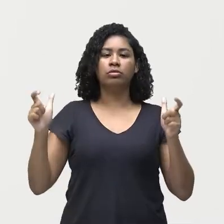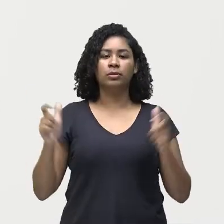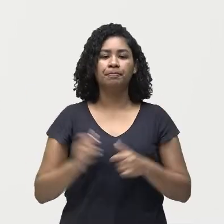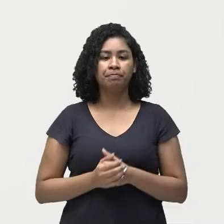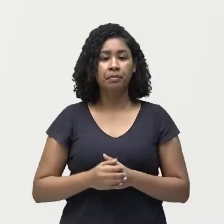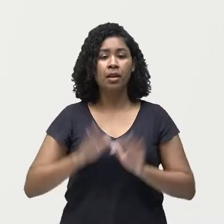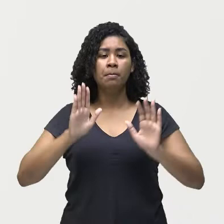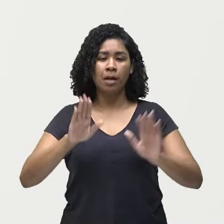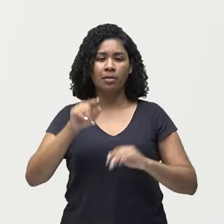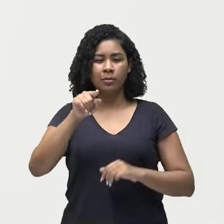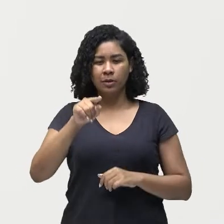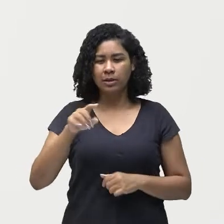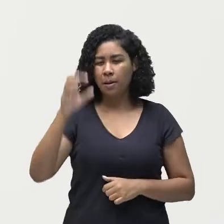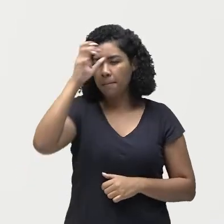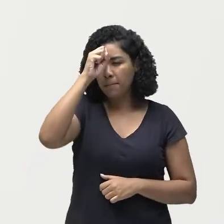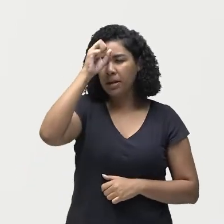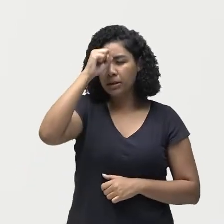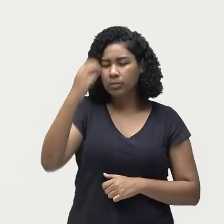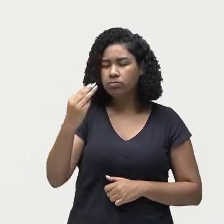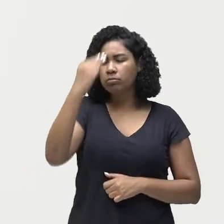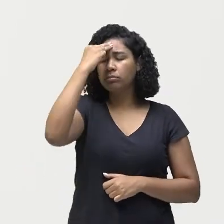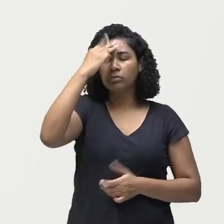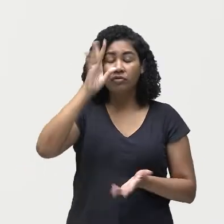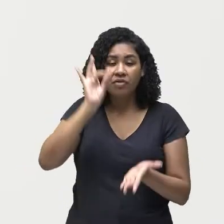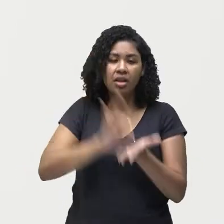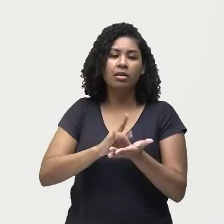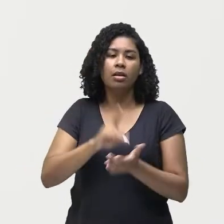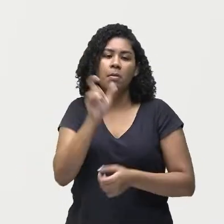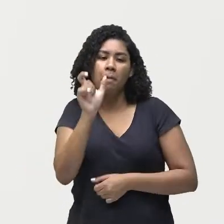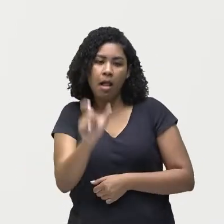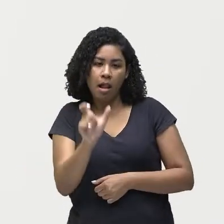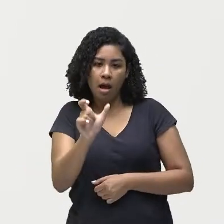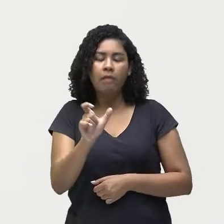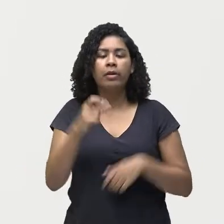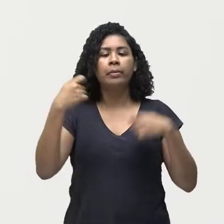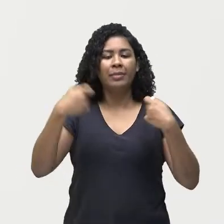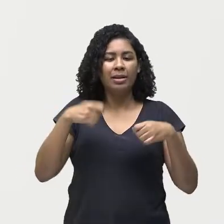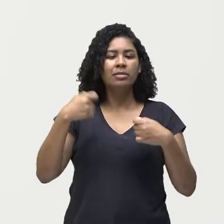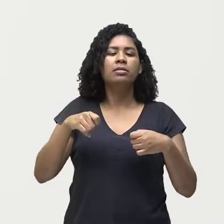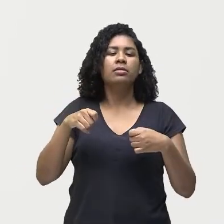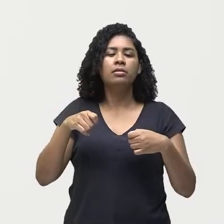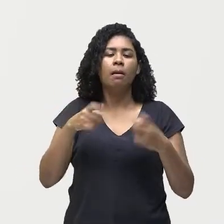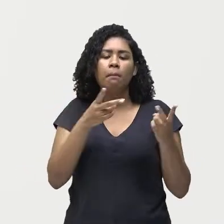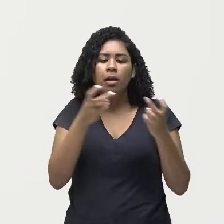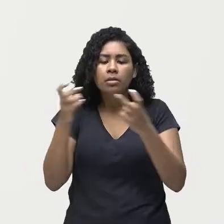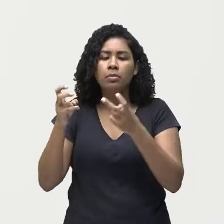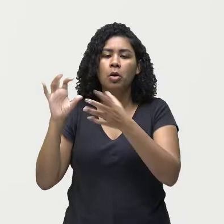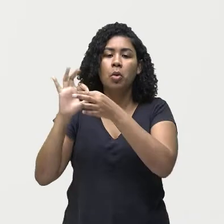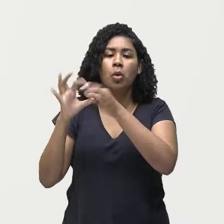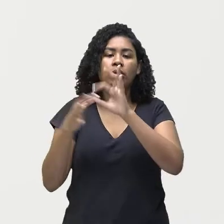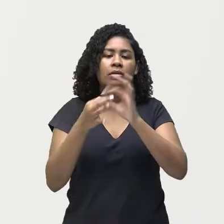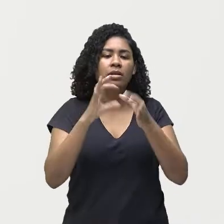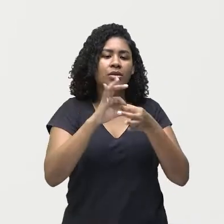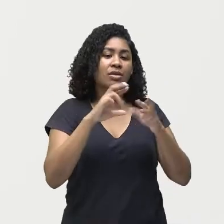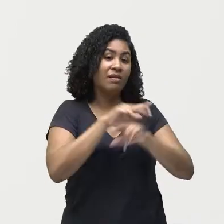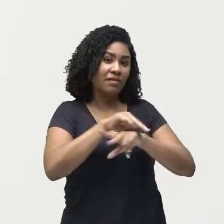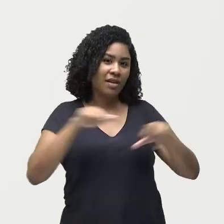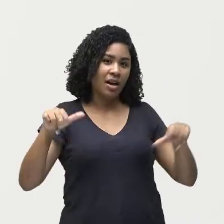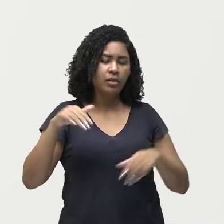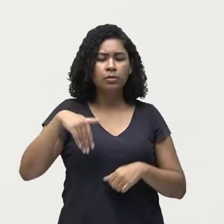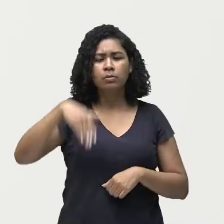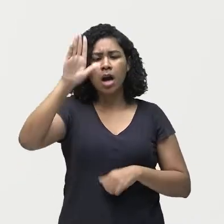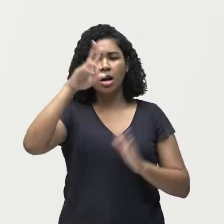uma palavra ou expressão, precisamos ver em contextos variados, ou seja, quanto mais você